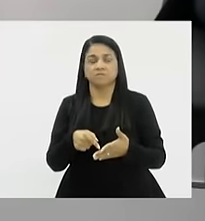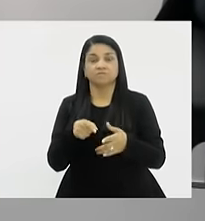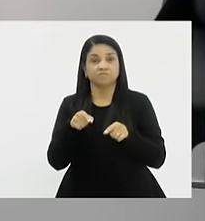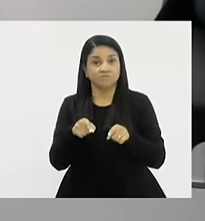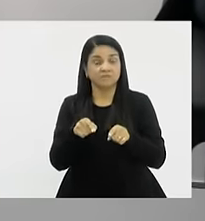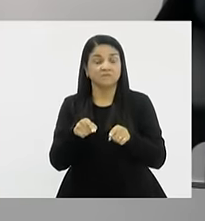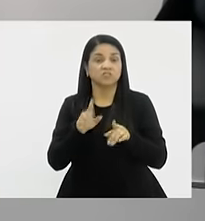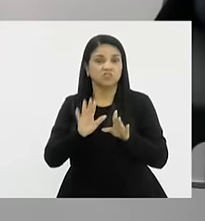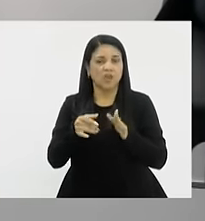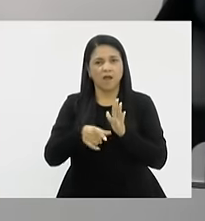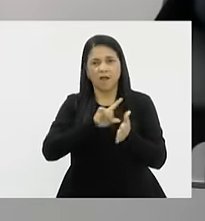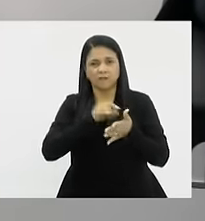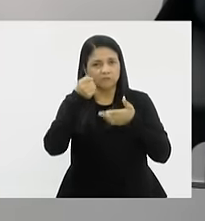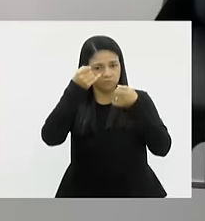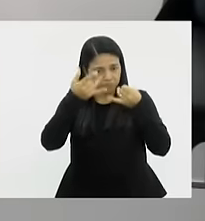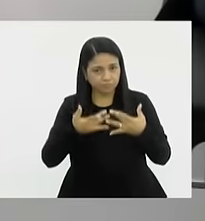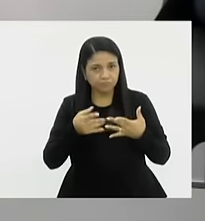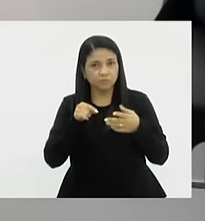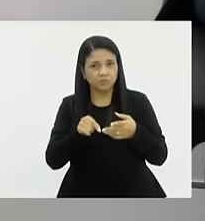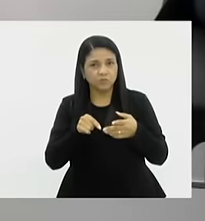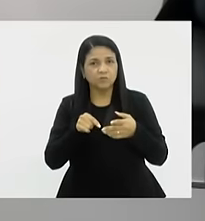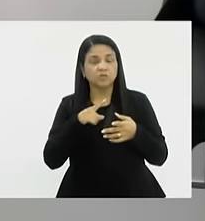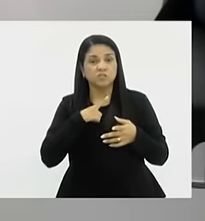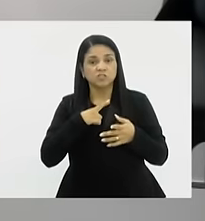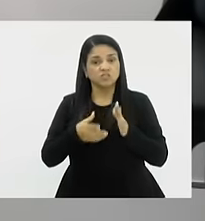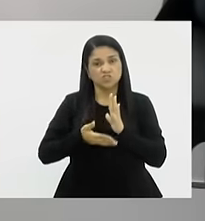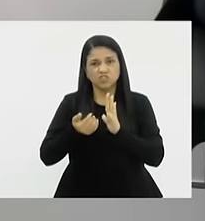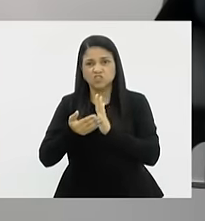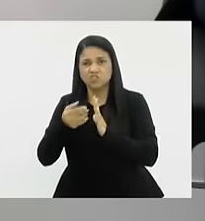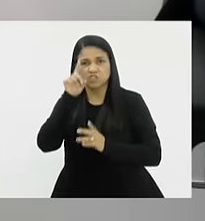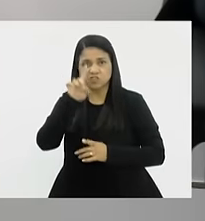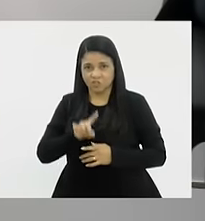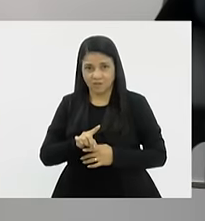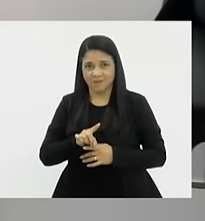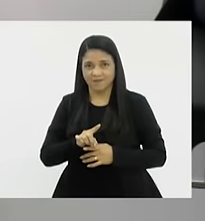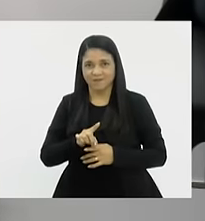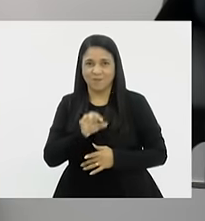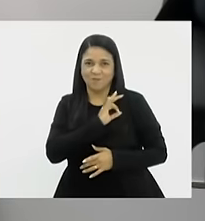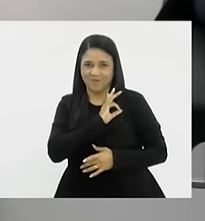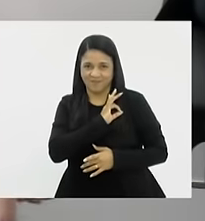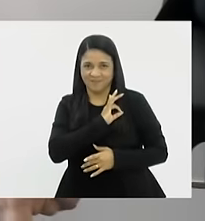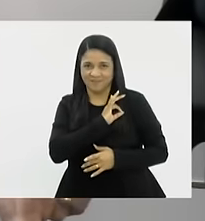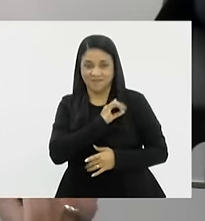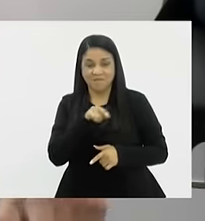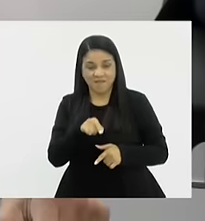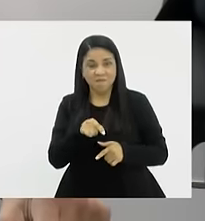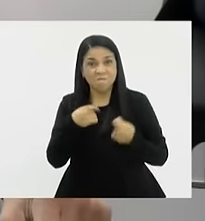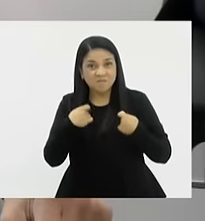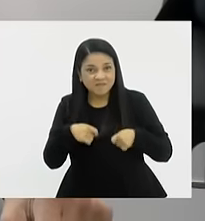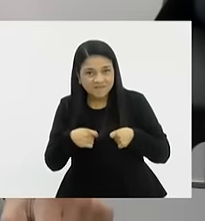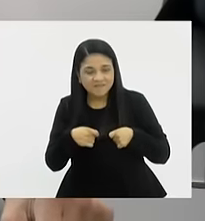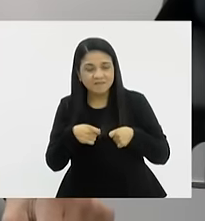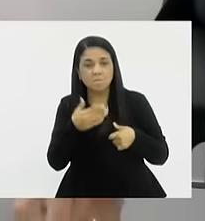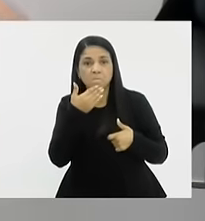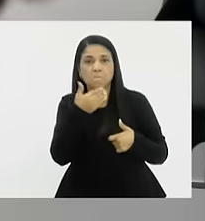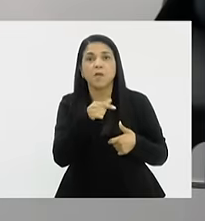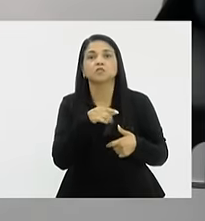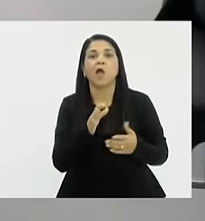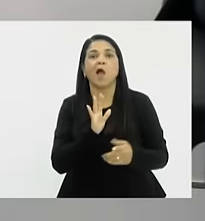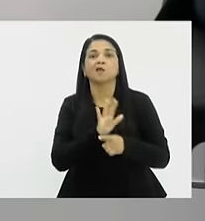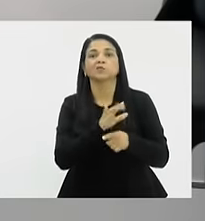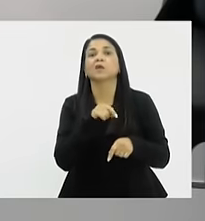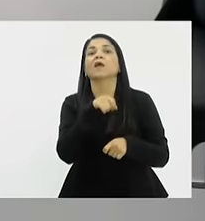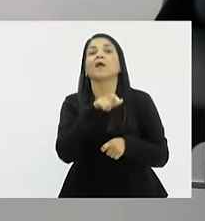quem queira tirar tudo de direito deles, mas na hora que precisa, sabe recorrer a eles, mas